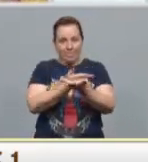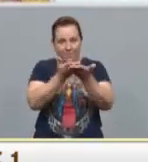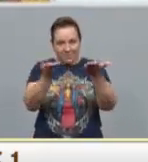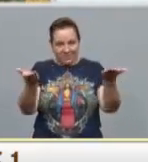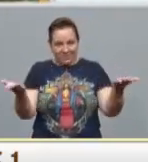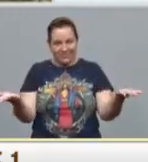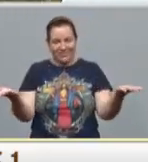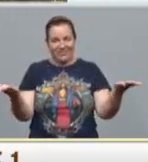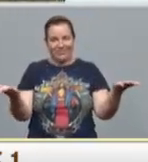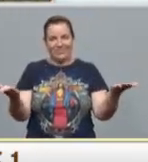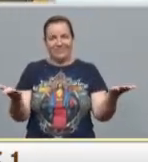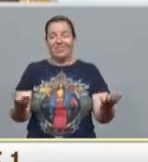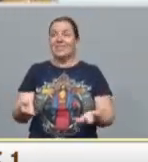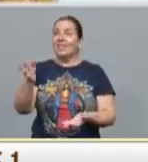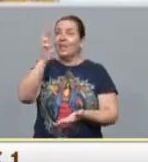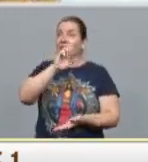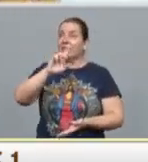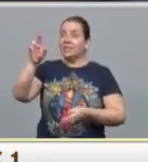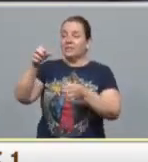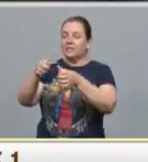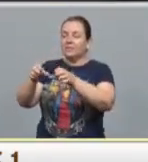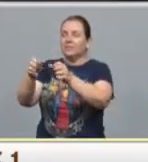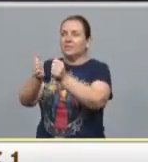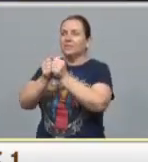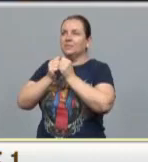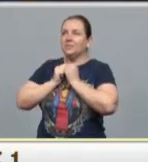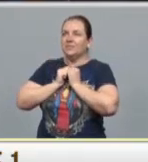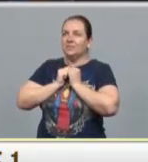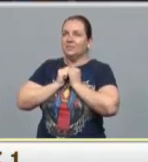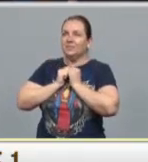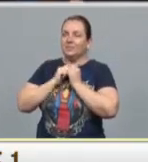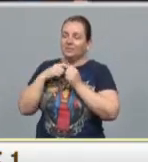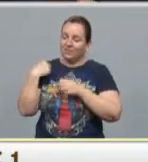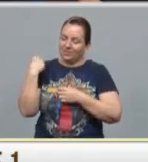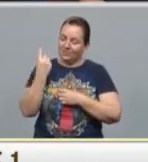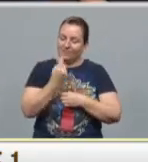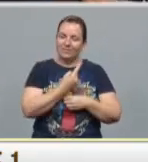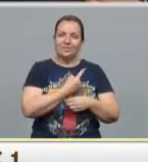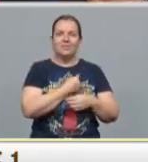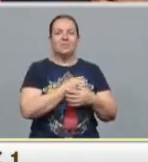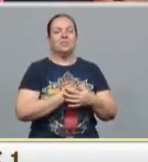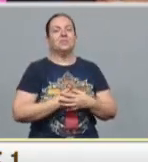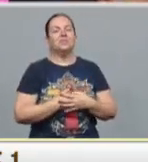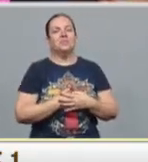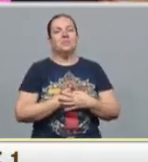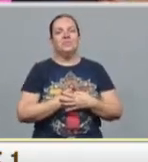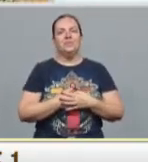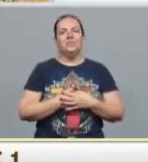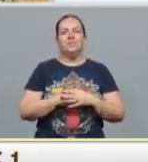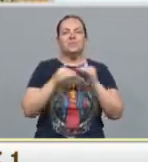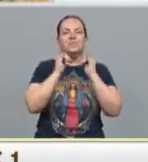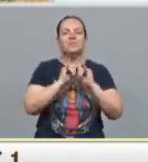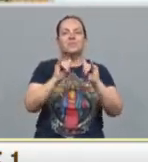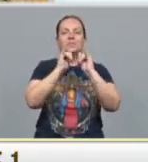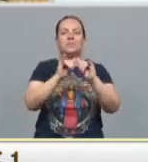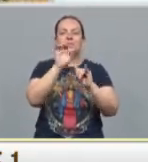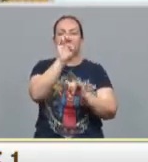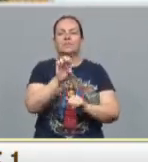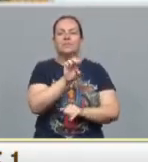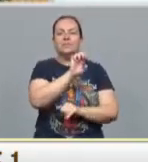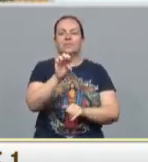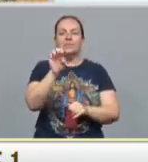esteja convosco. Ele está dentro de nós. Proclamação